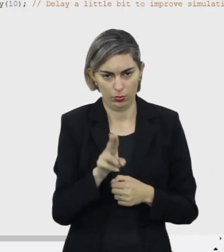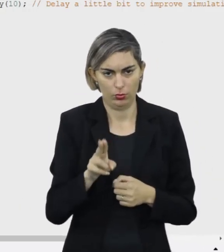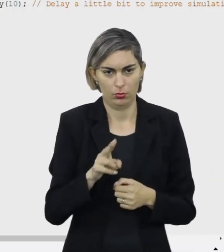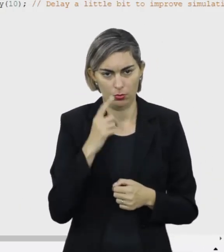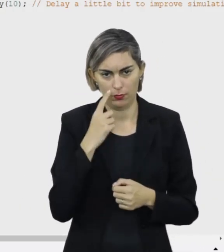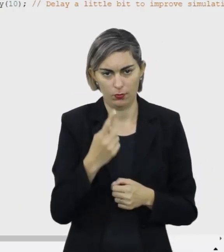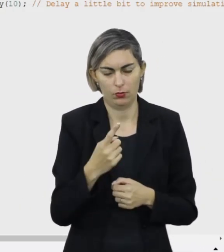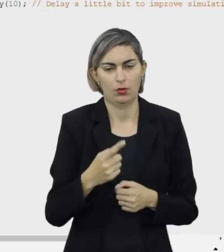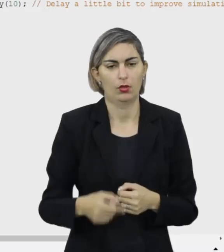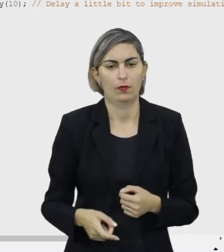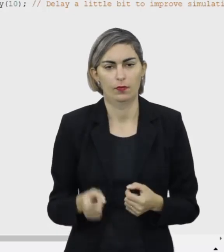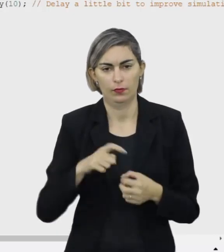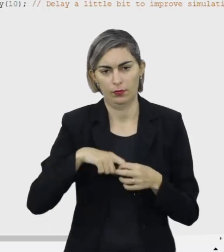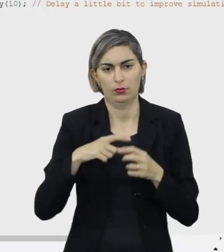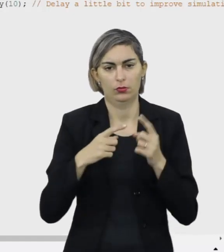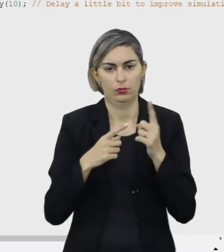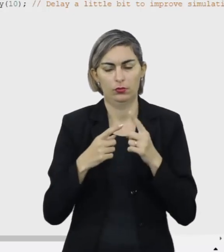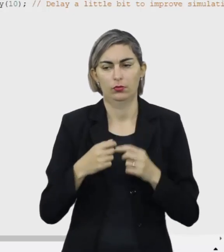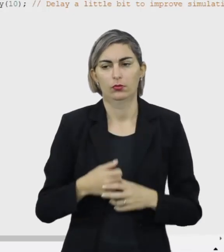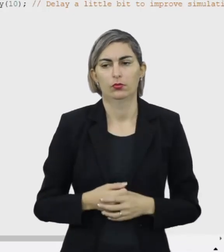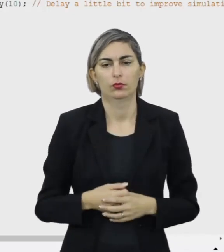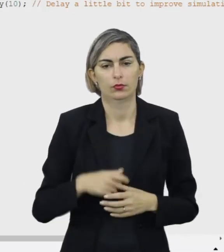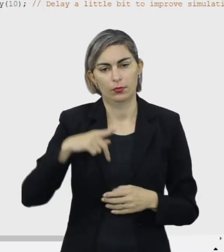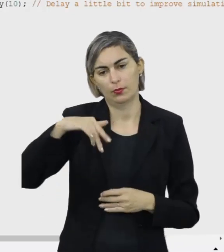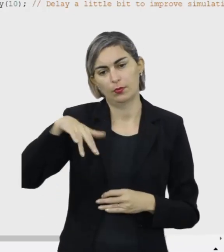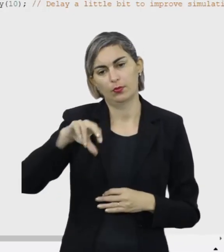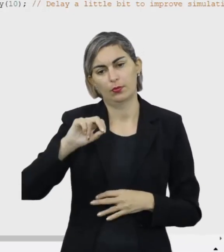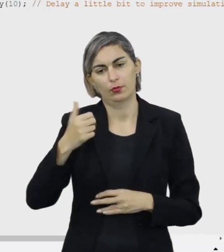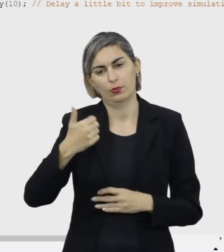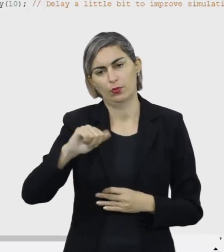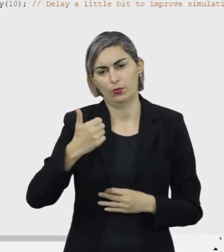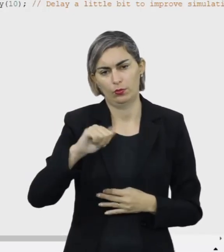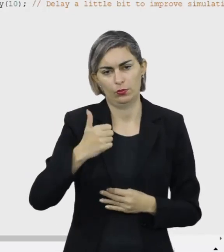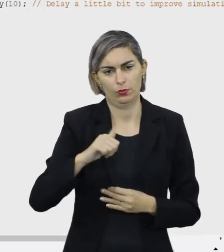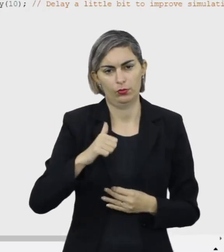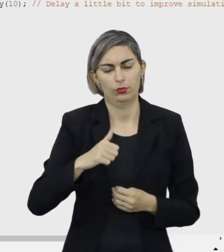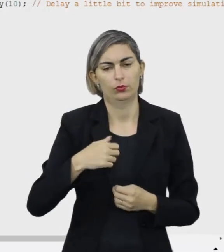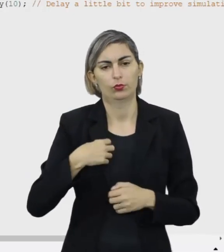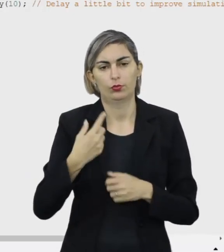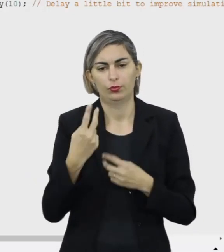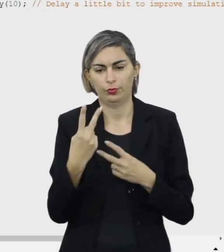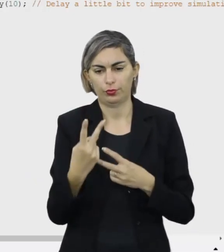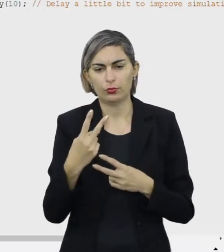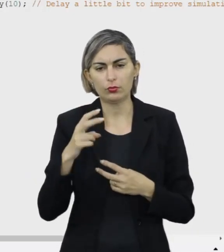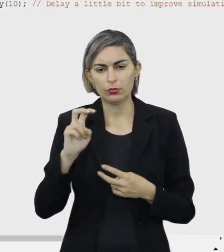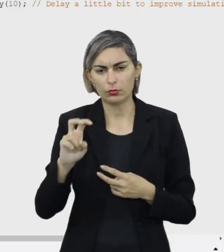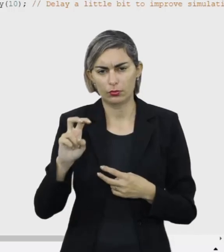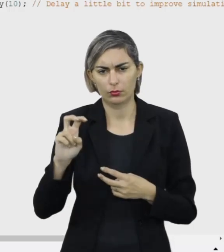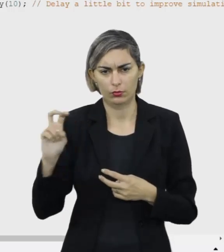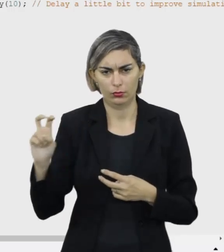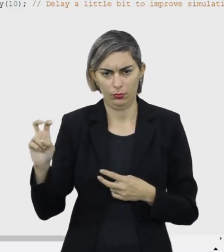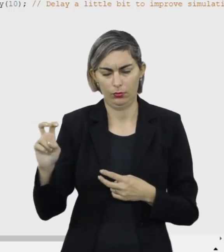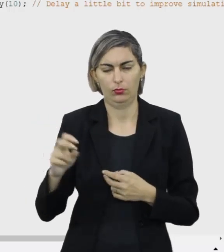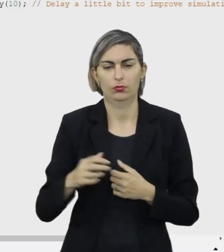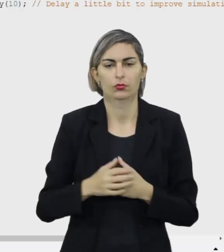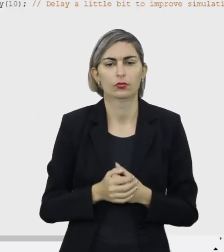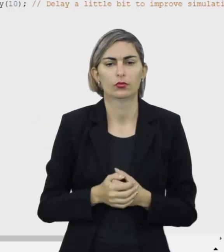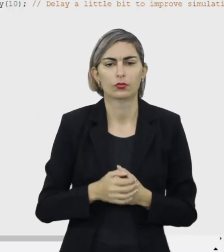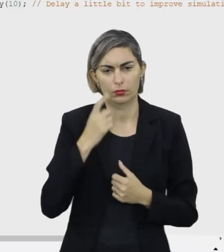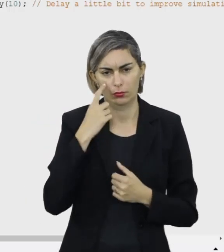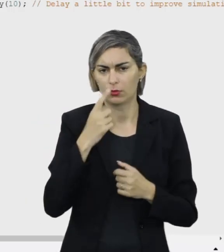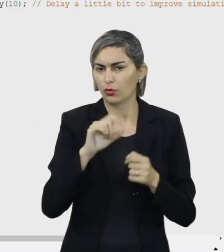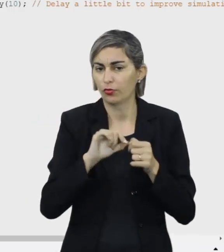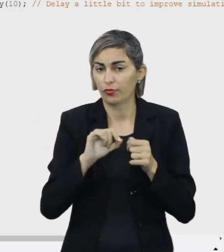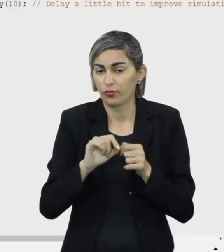tá? Voltando para cá. Pino 11. Vou colocar o pino 11 como 255. Vou só